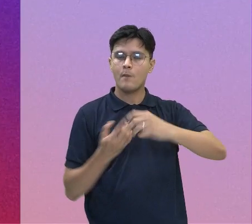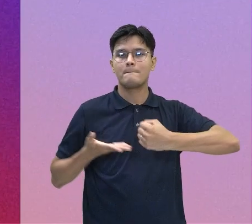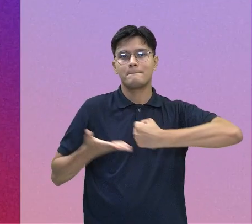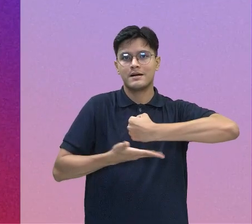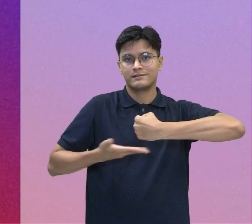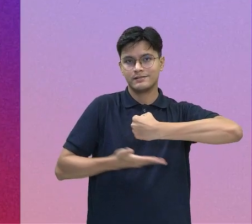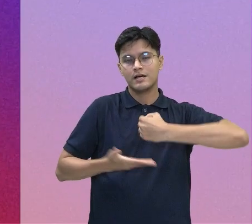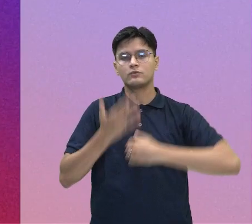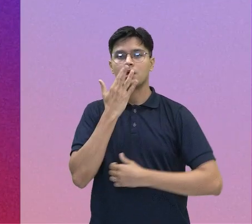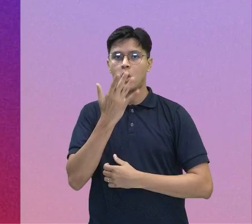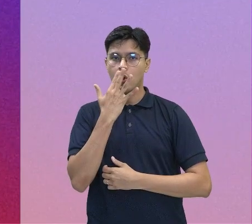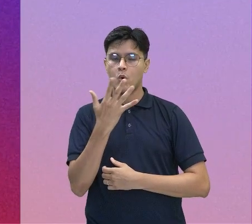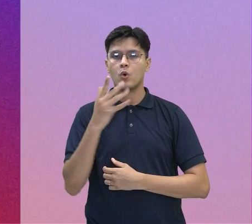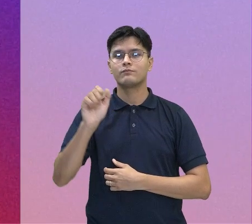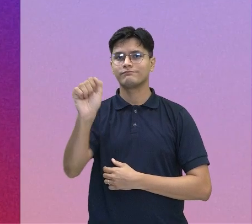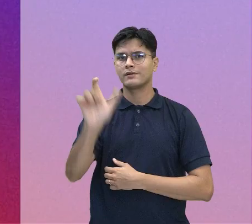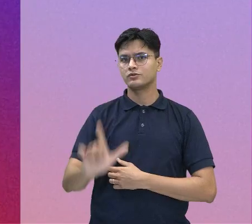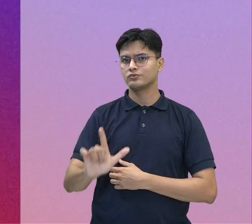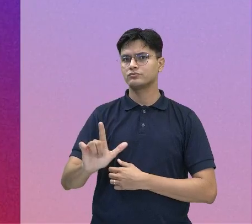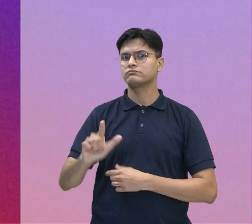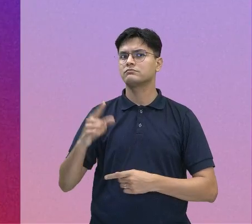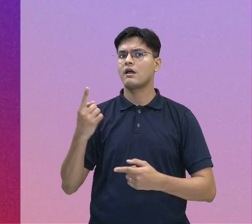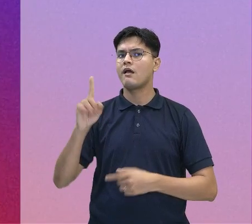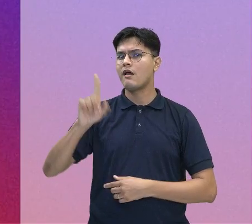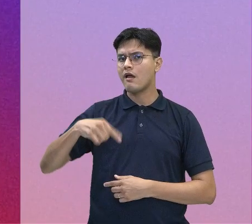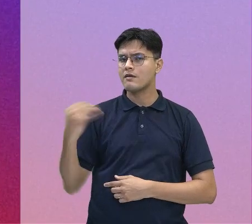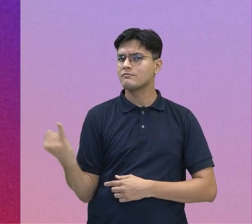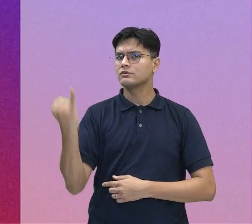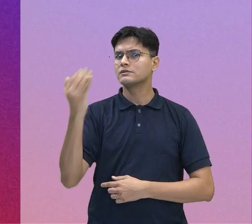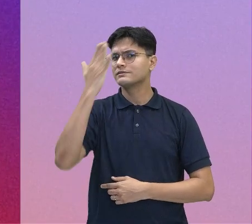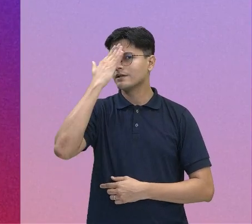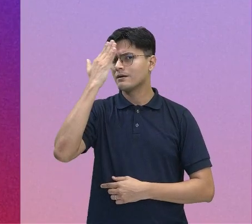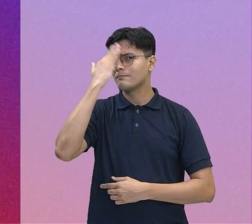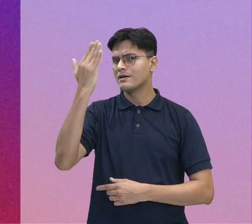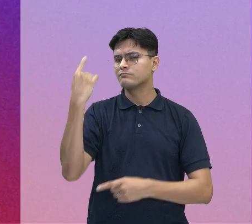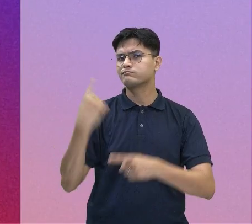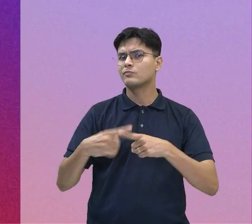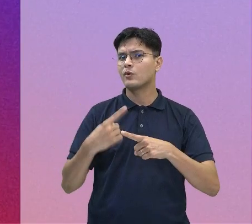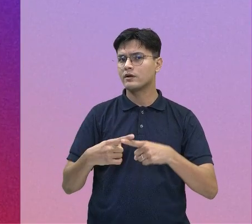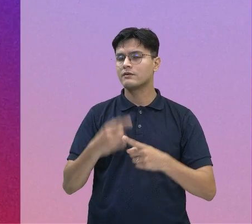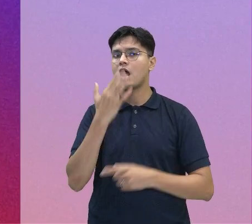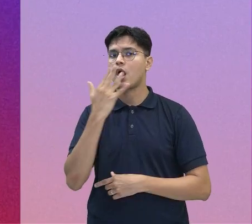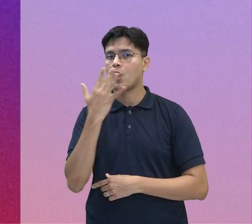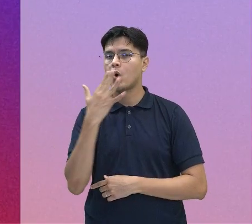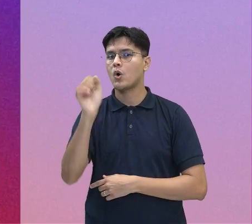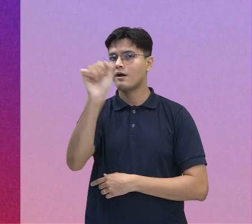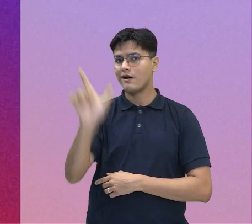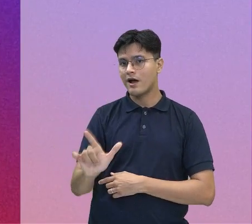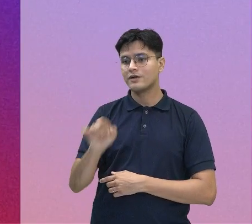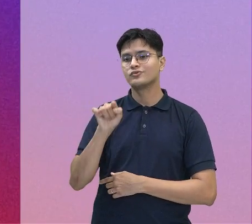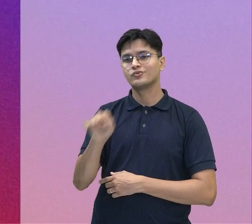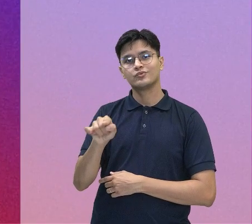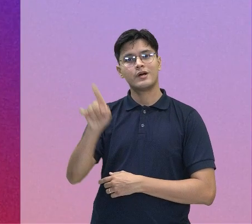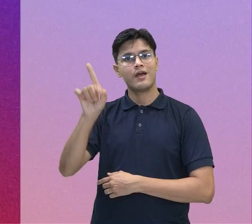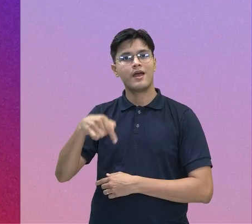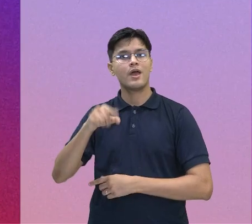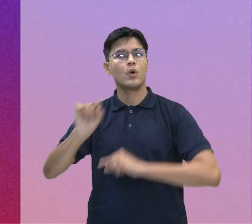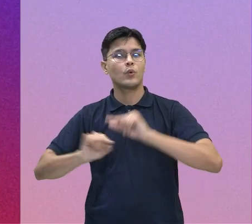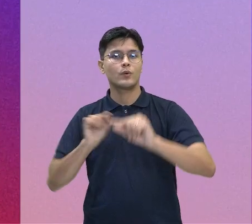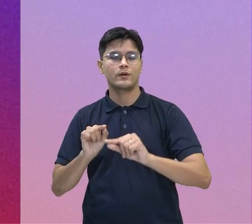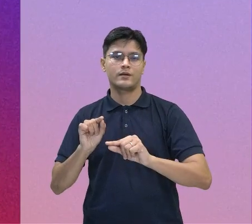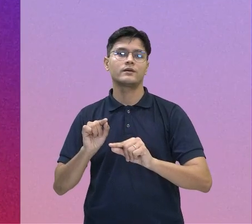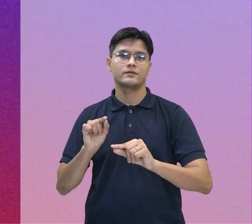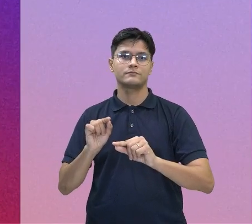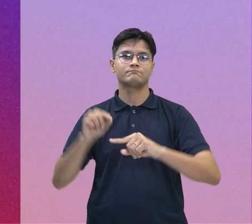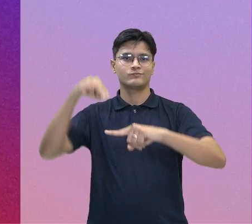cor azul. Por que que isso é importante? Porque a cor azul, pessoal, será o nosso